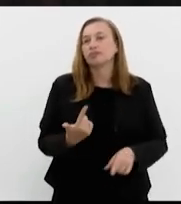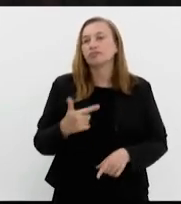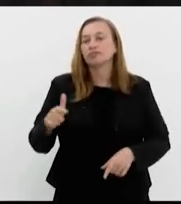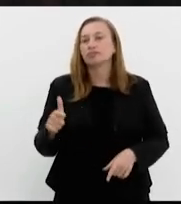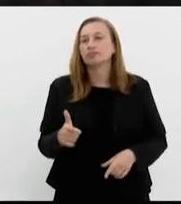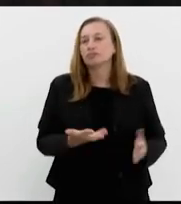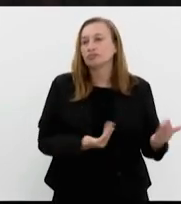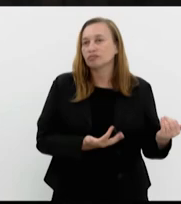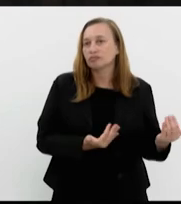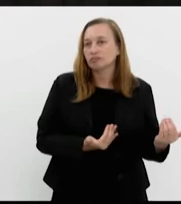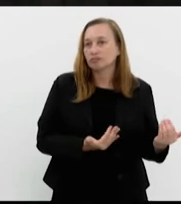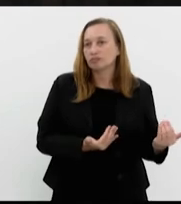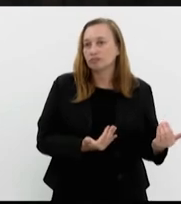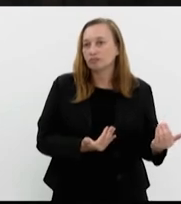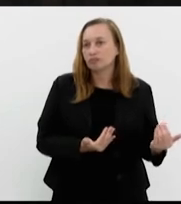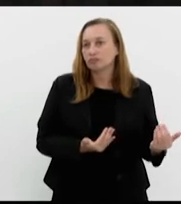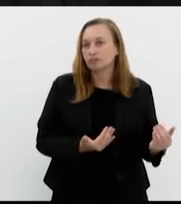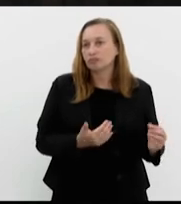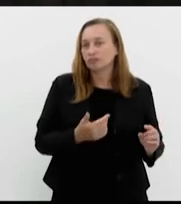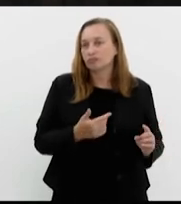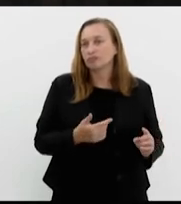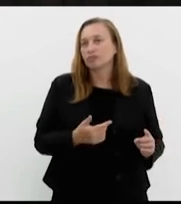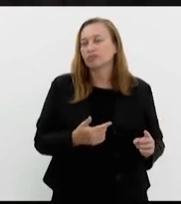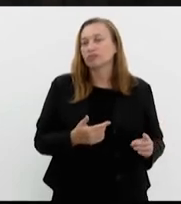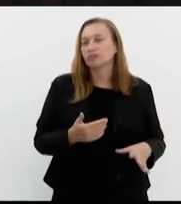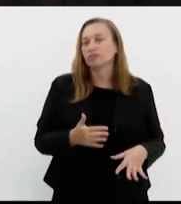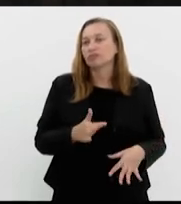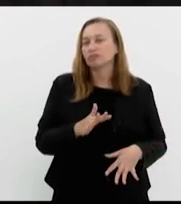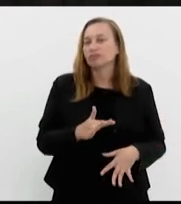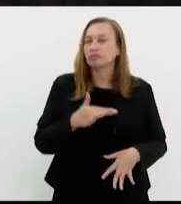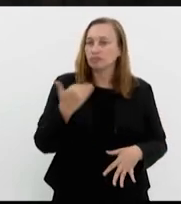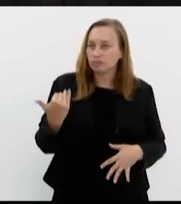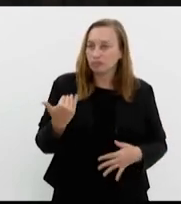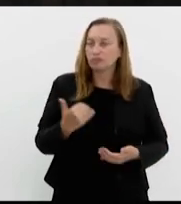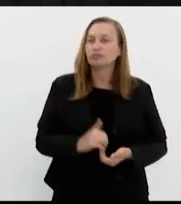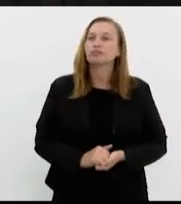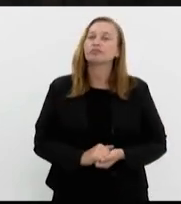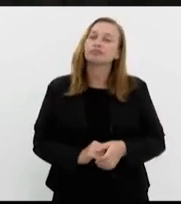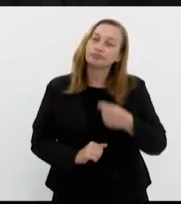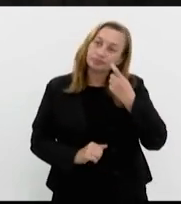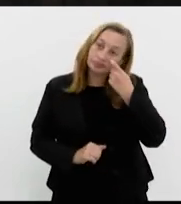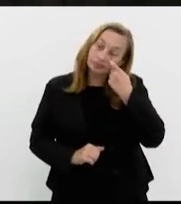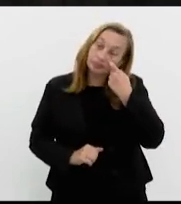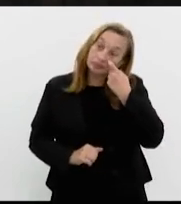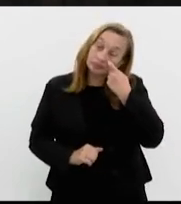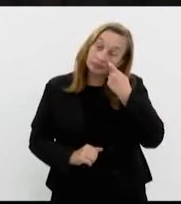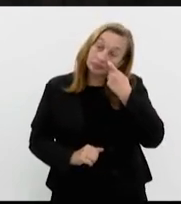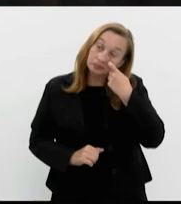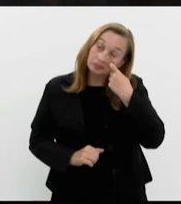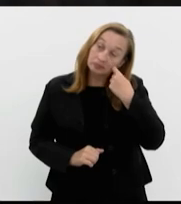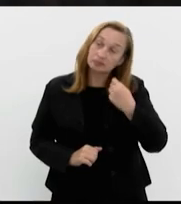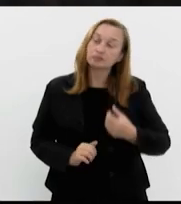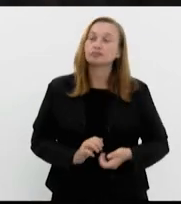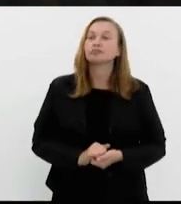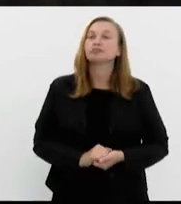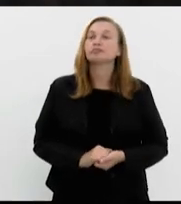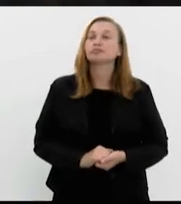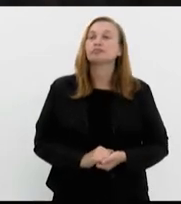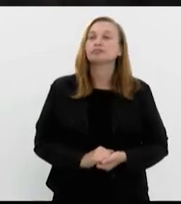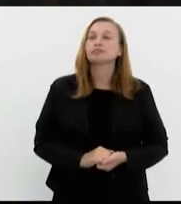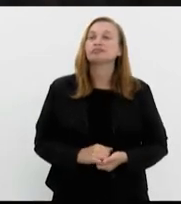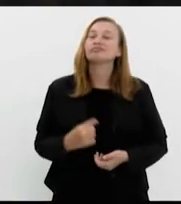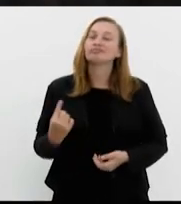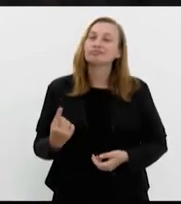jovem caia alvejado pela militarização ineficaz do nosso Estado.